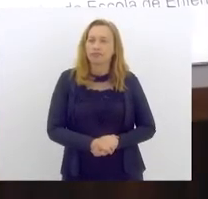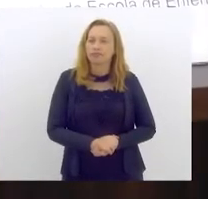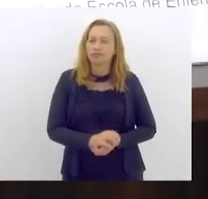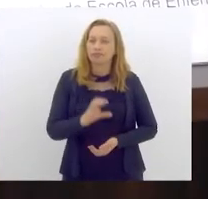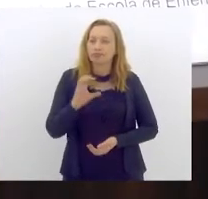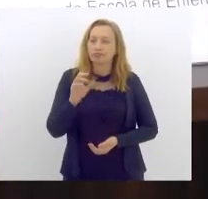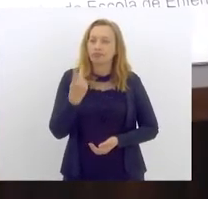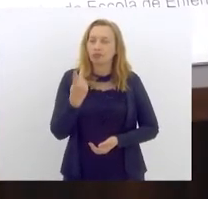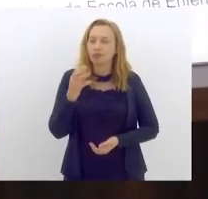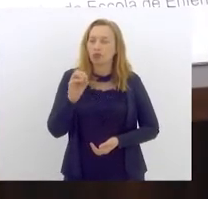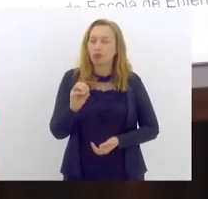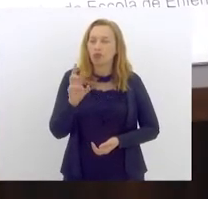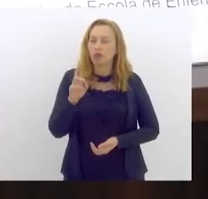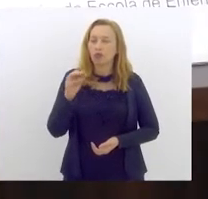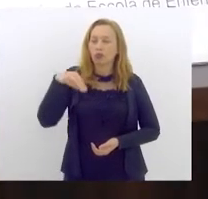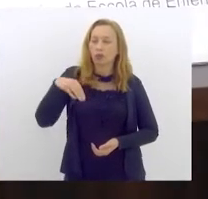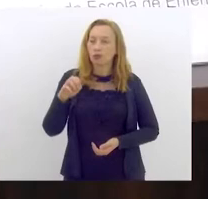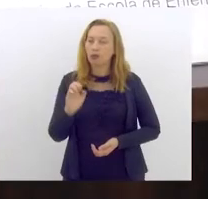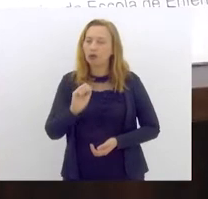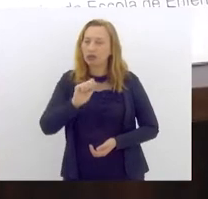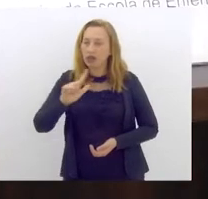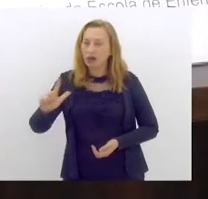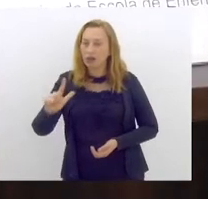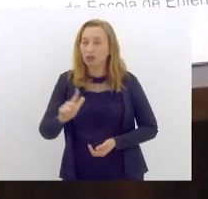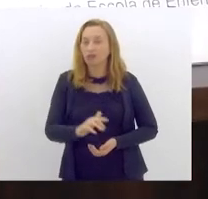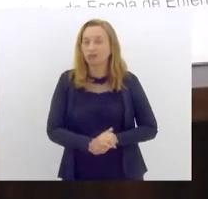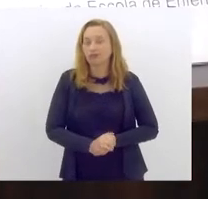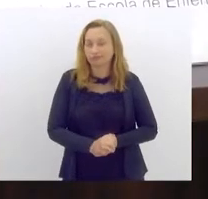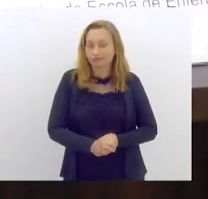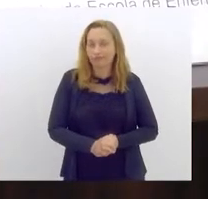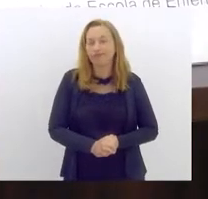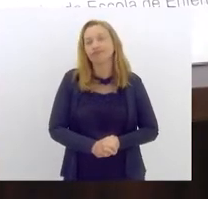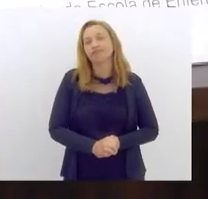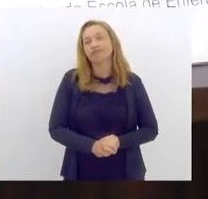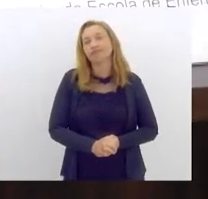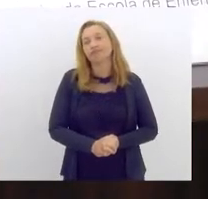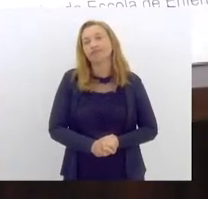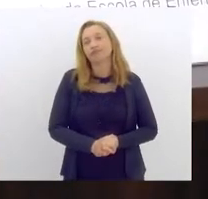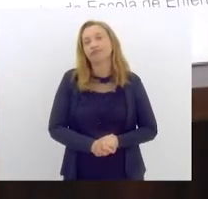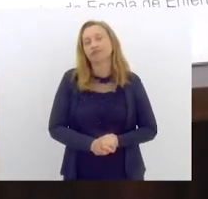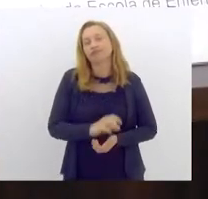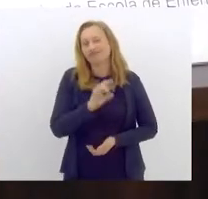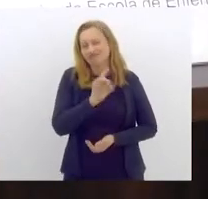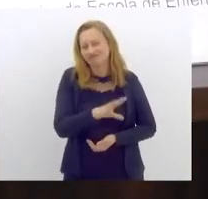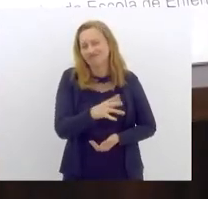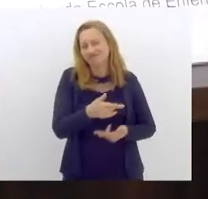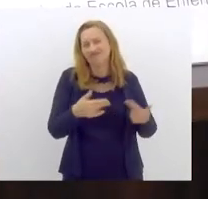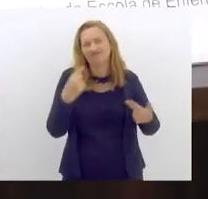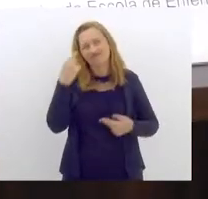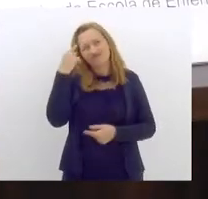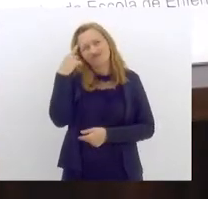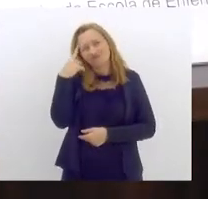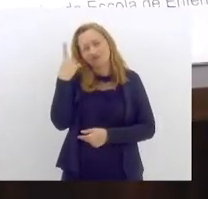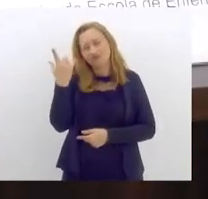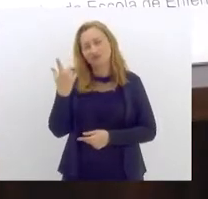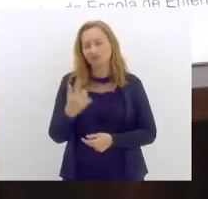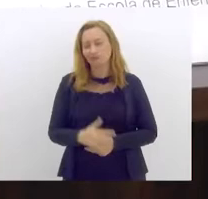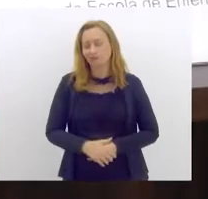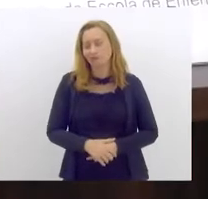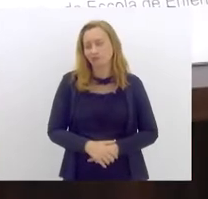hormonal e ali né você fica a última coisa que eu pensei